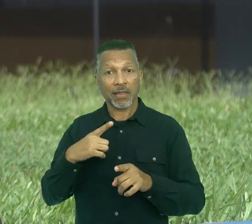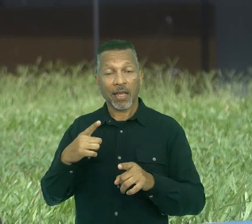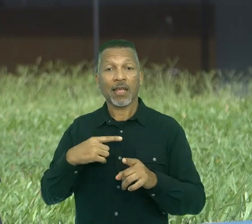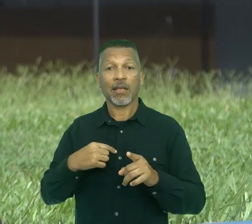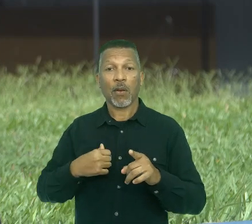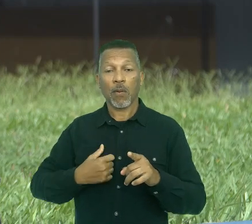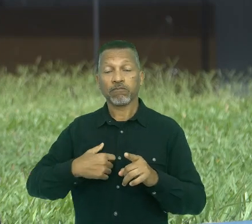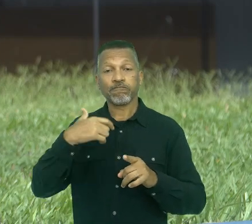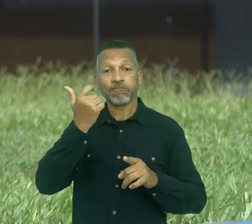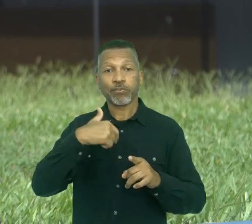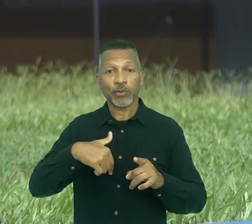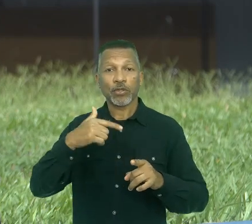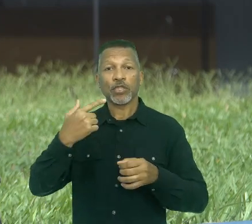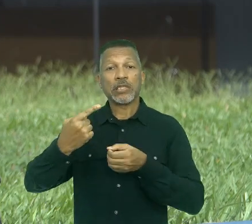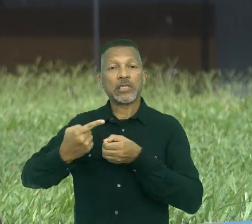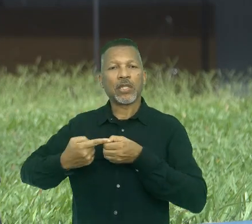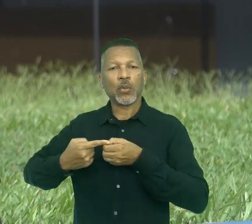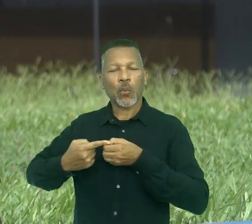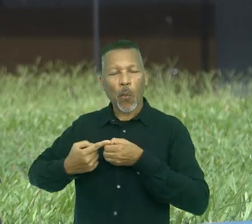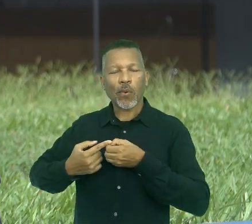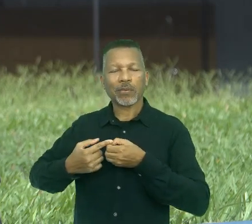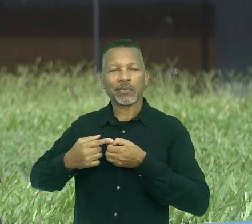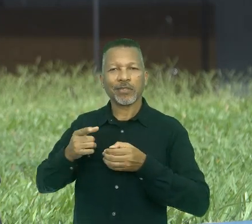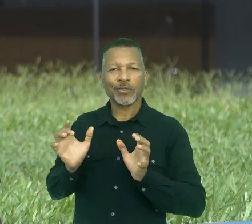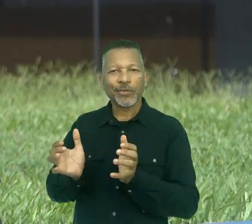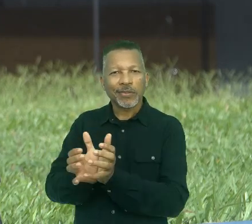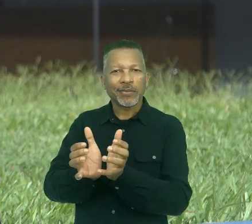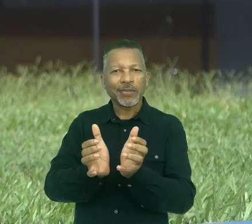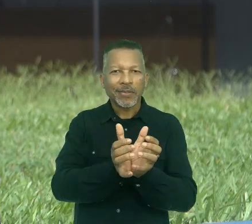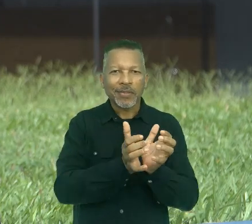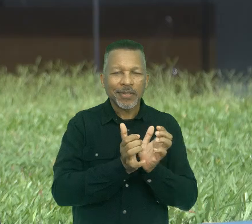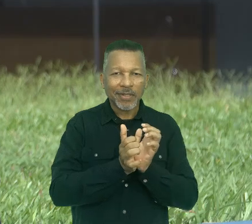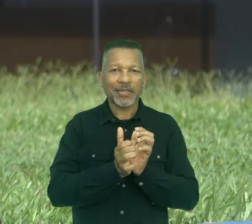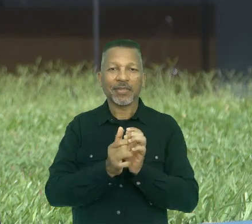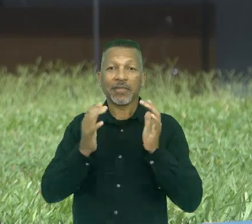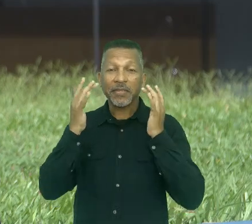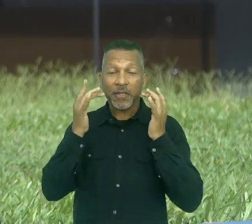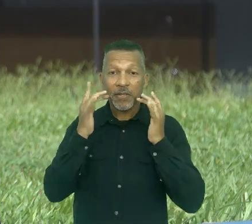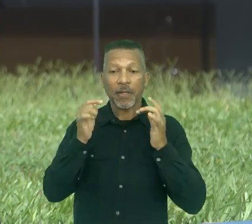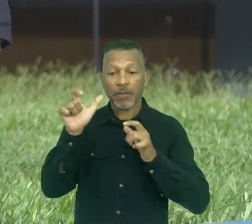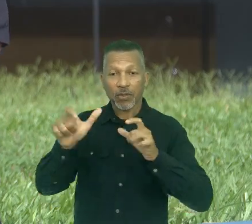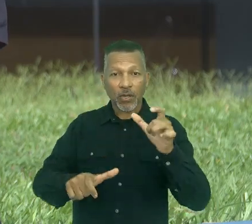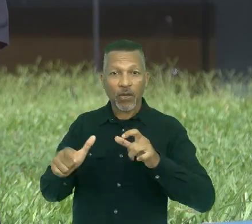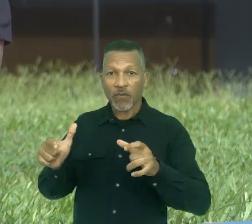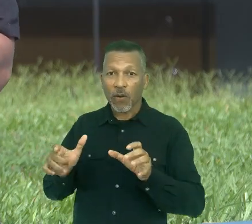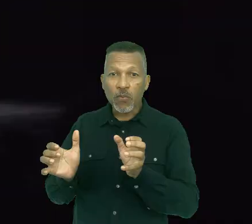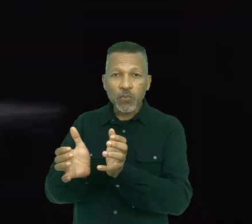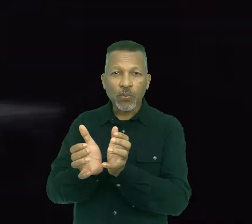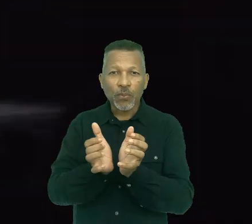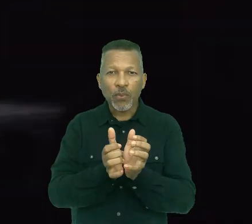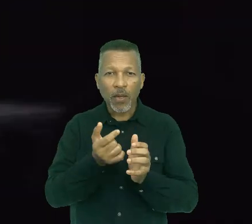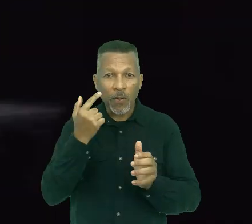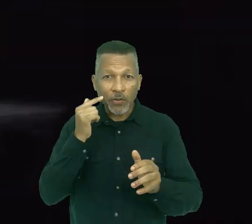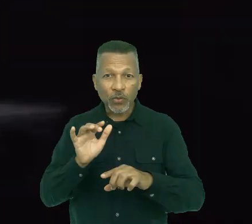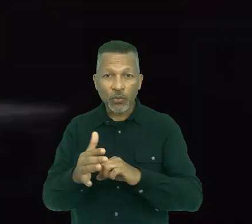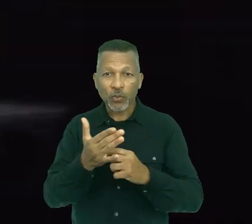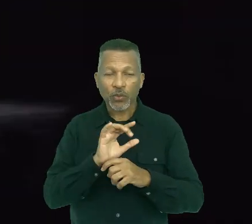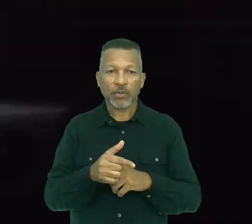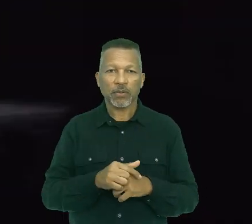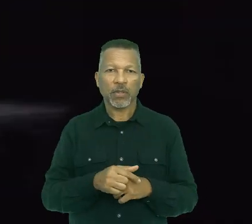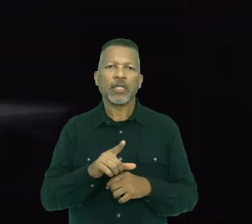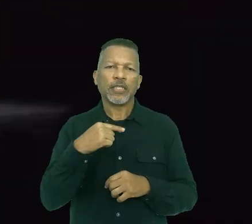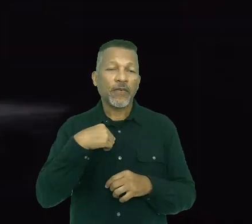característica interiorana de grupos de teatro, sabe? Assim, pessoas que se reúnem com intuito e interesse no outro. Tive a